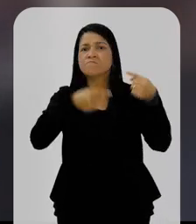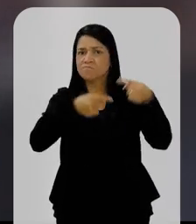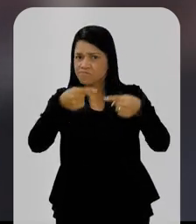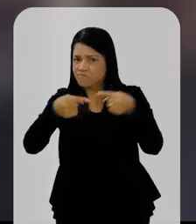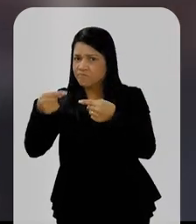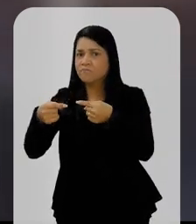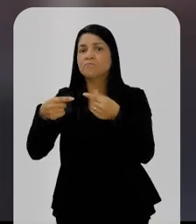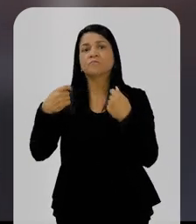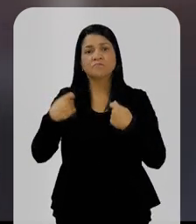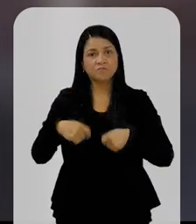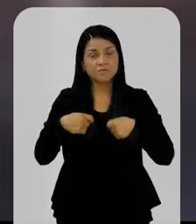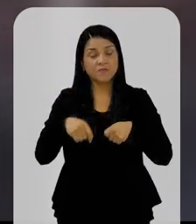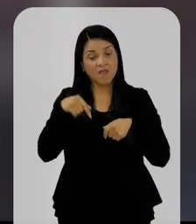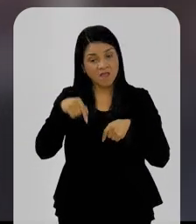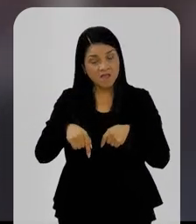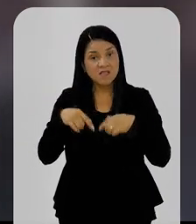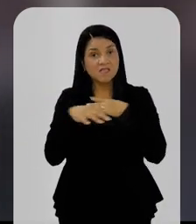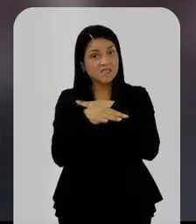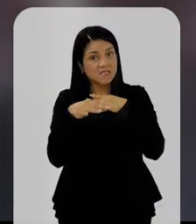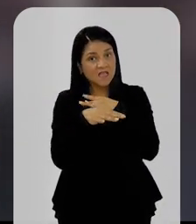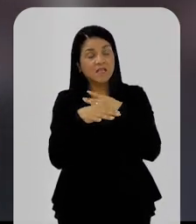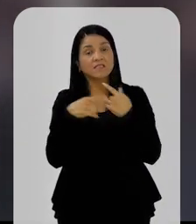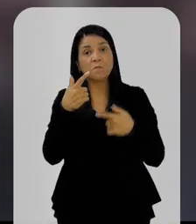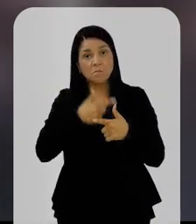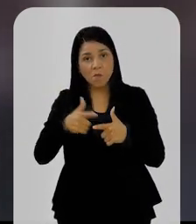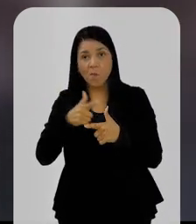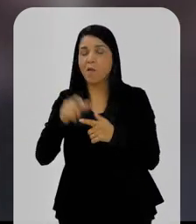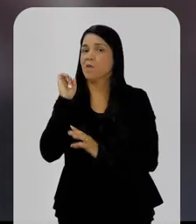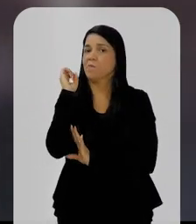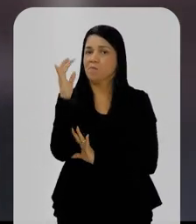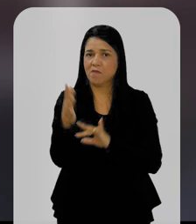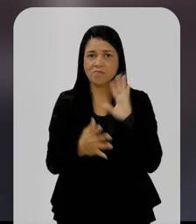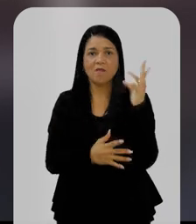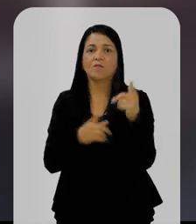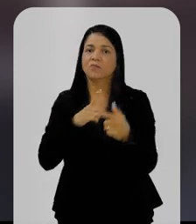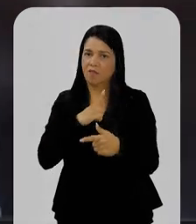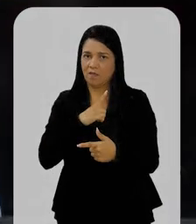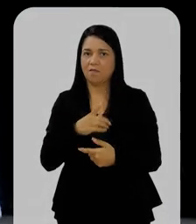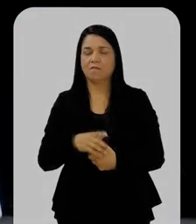frequência, porque o que não falta nessa cidade é problema ambiental para ser tratado.